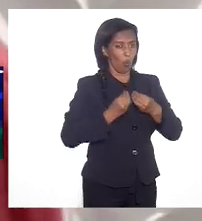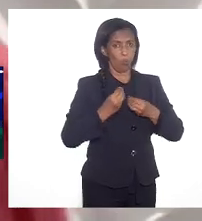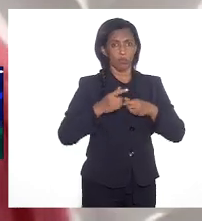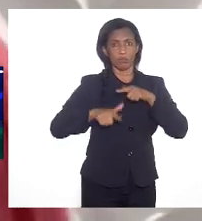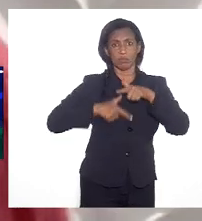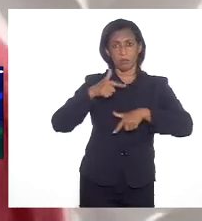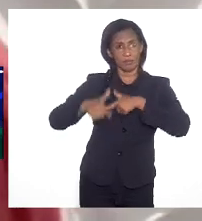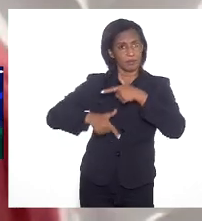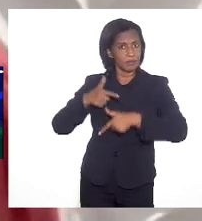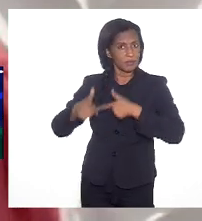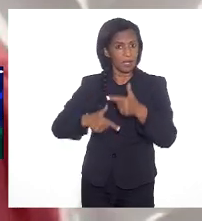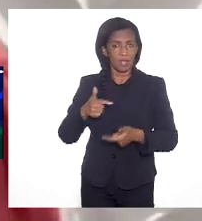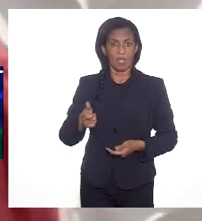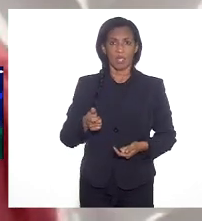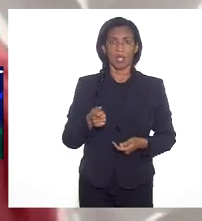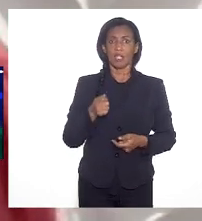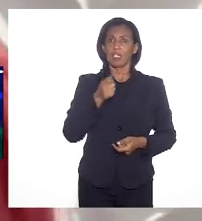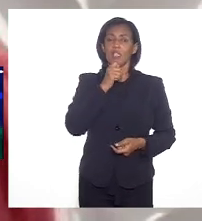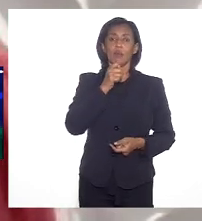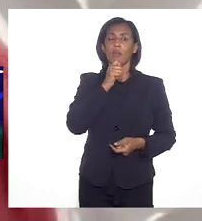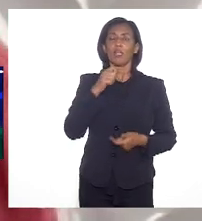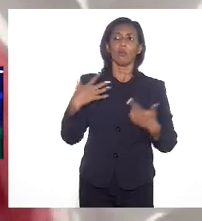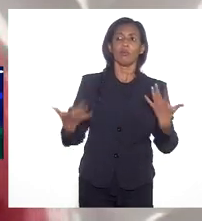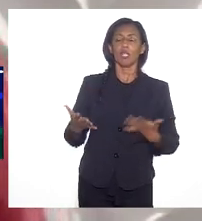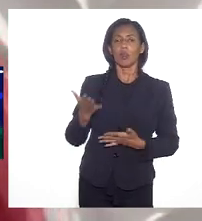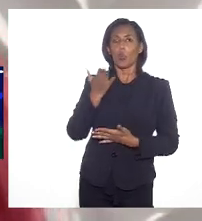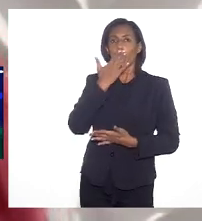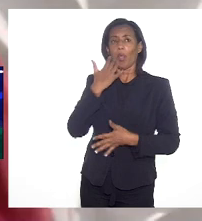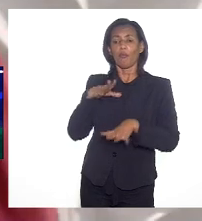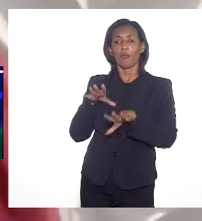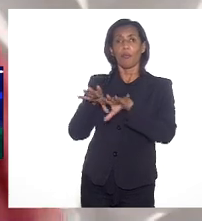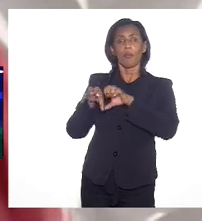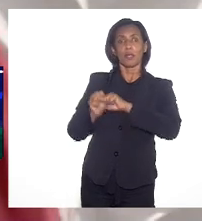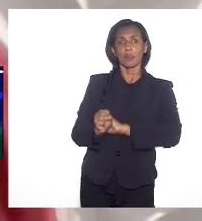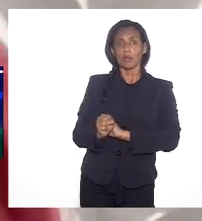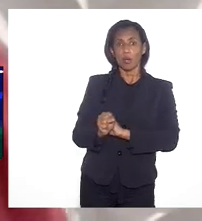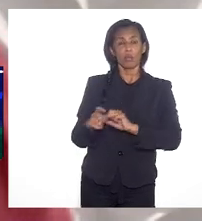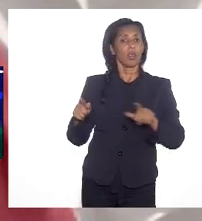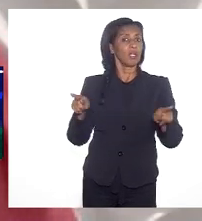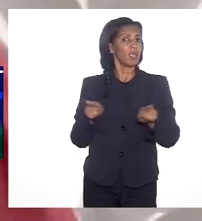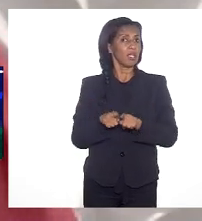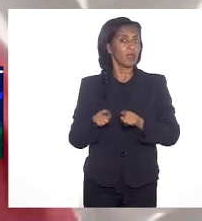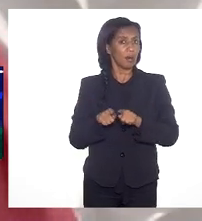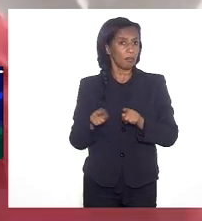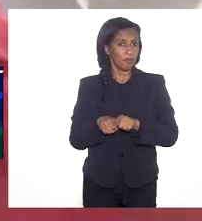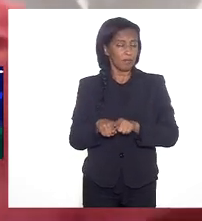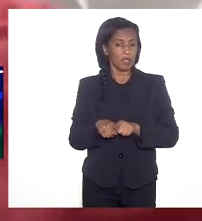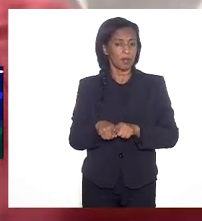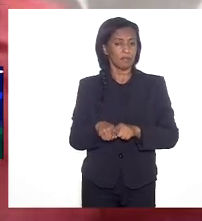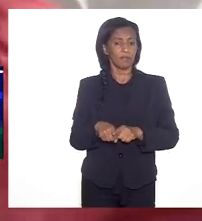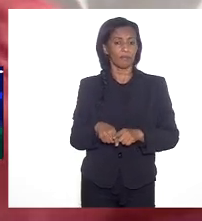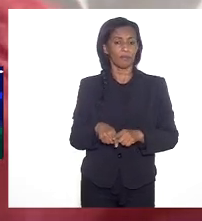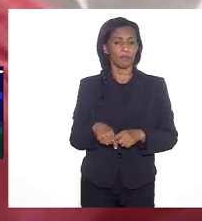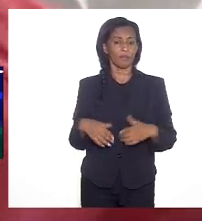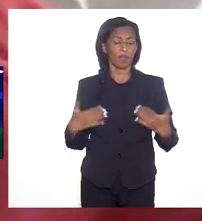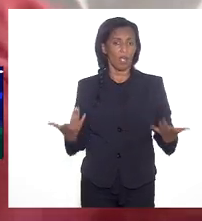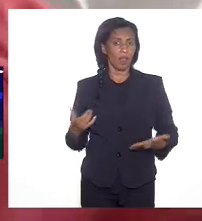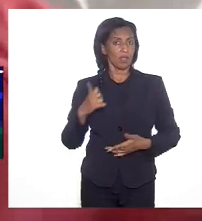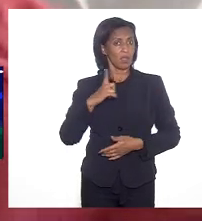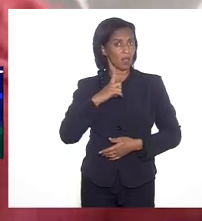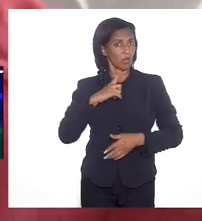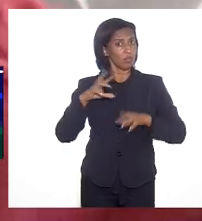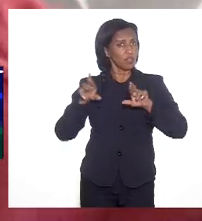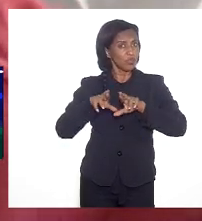também não tem nenhum tipo de formação e, sobretudo, como foi dito aqui, há uma